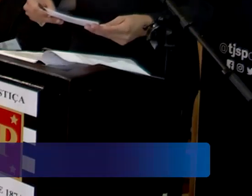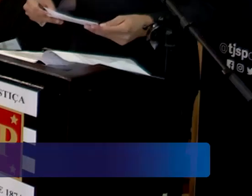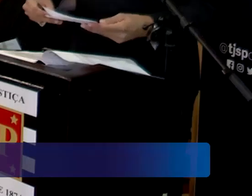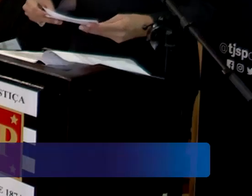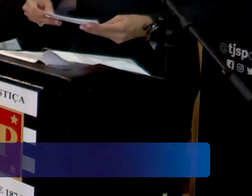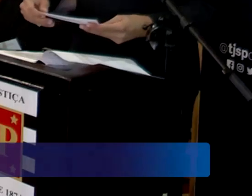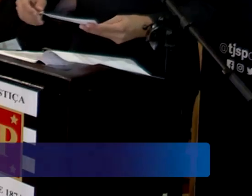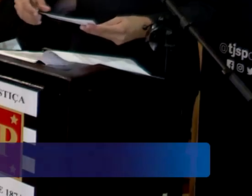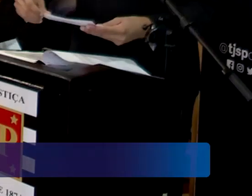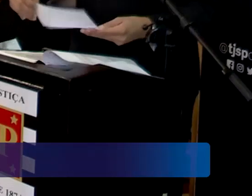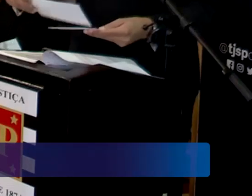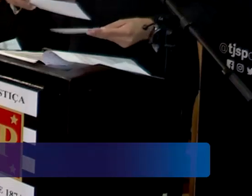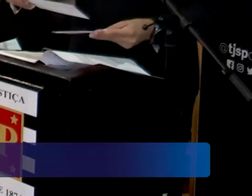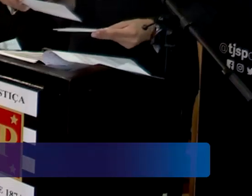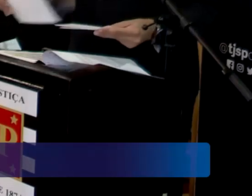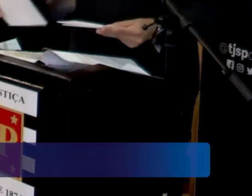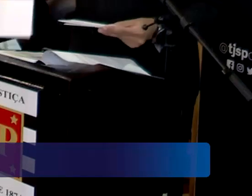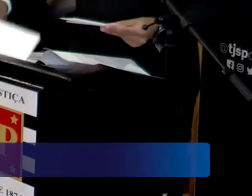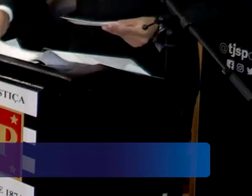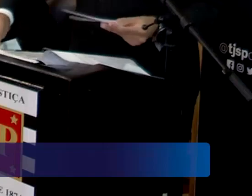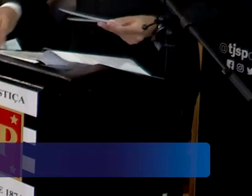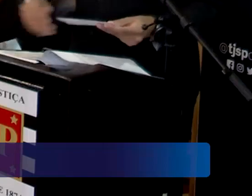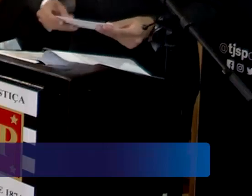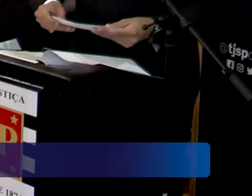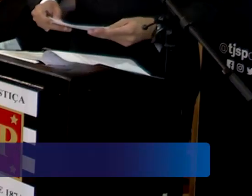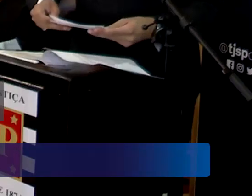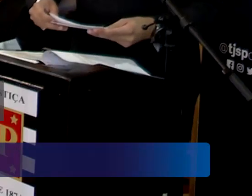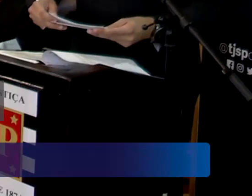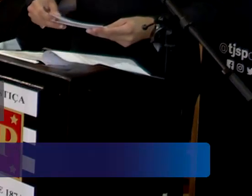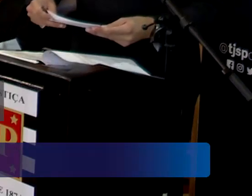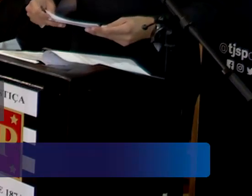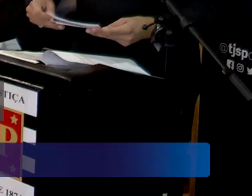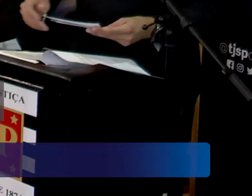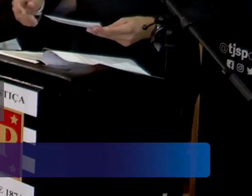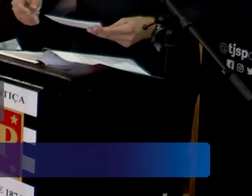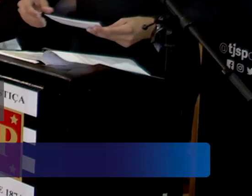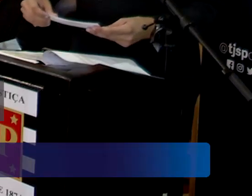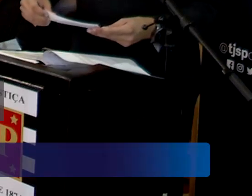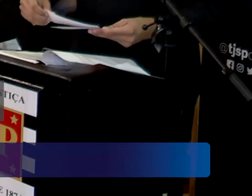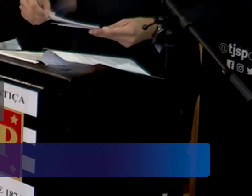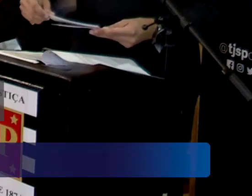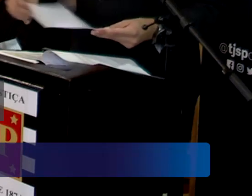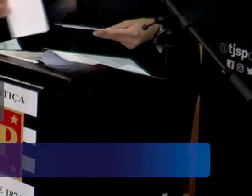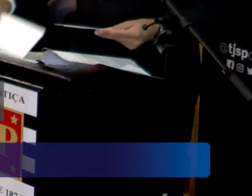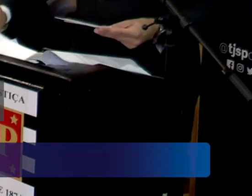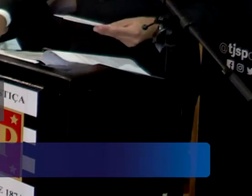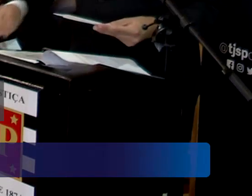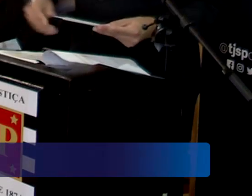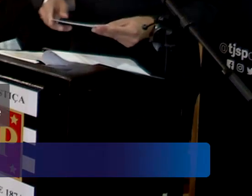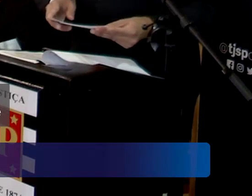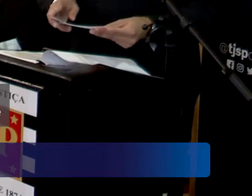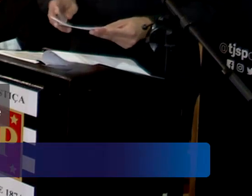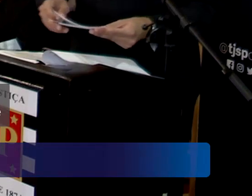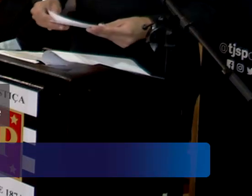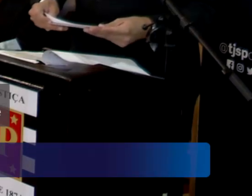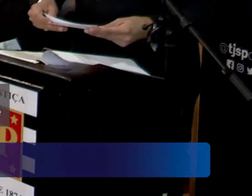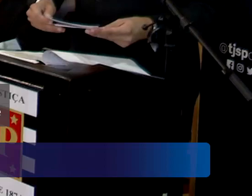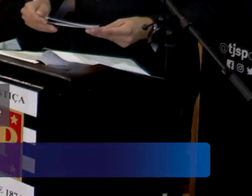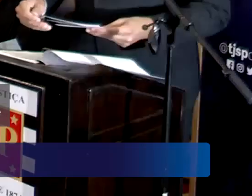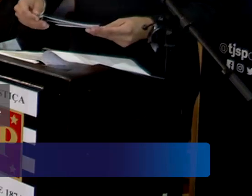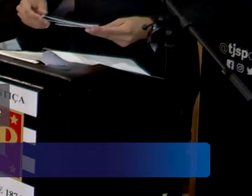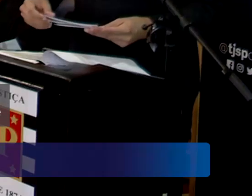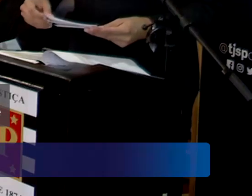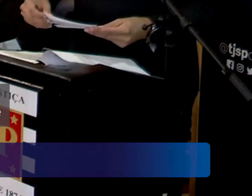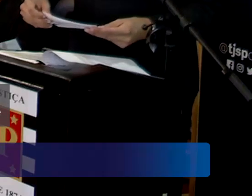Márcio Gustavo Bernardes Reis prefeito de Jaguariúna Dr Carlos Antônio Luque presidente da FIPE Dr